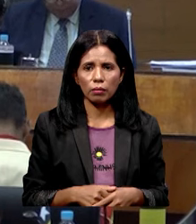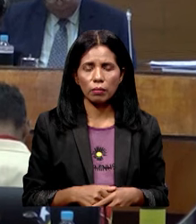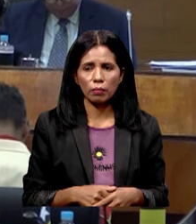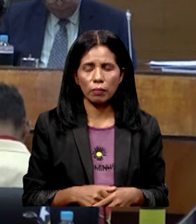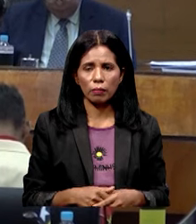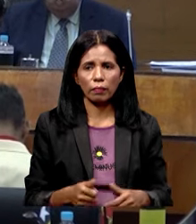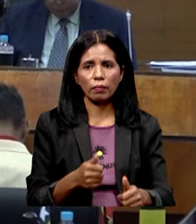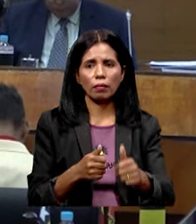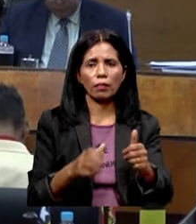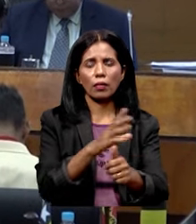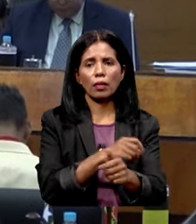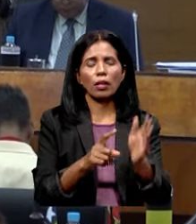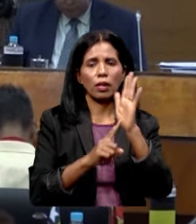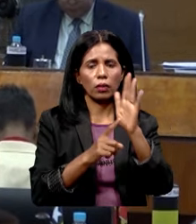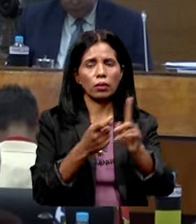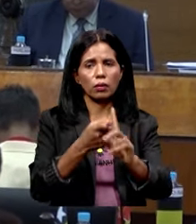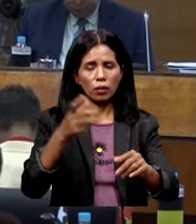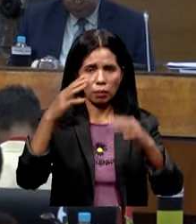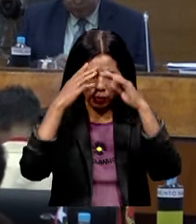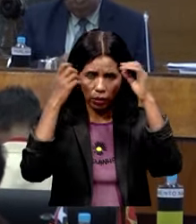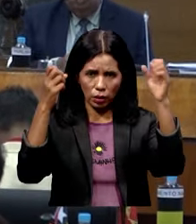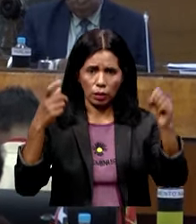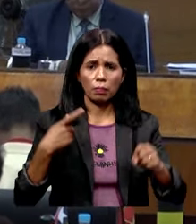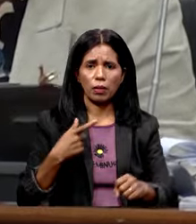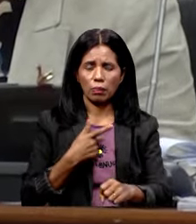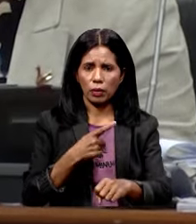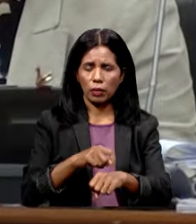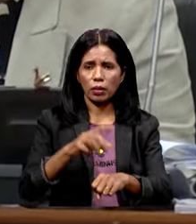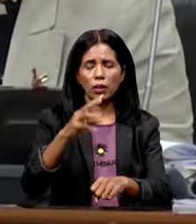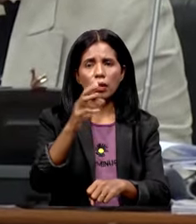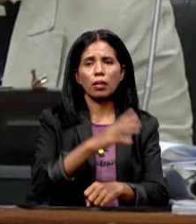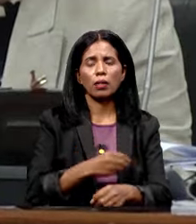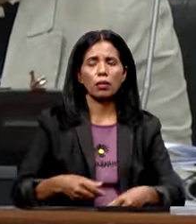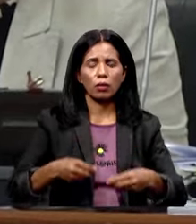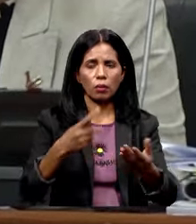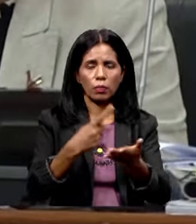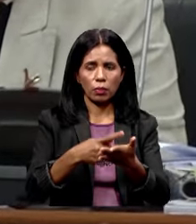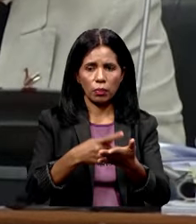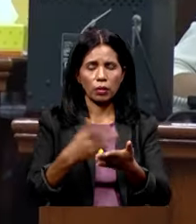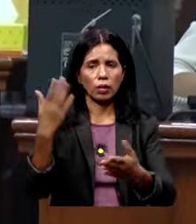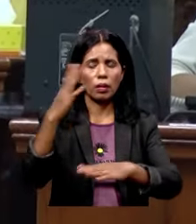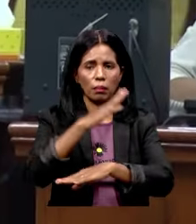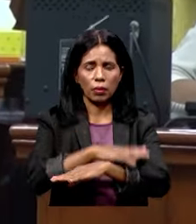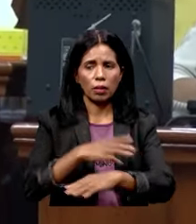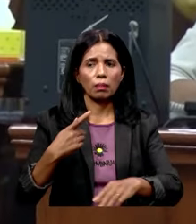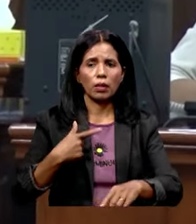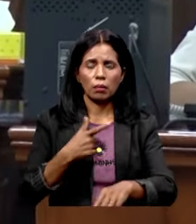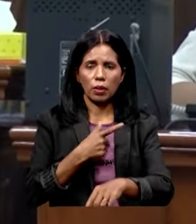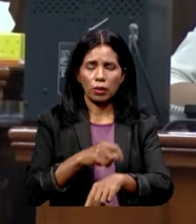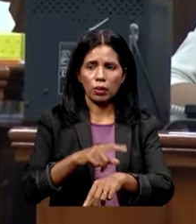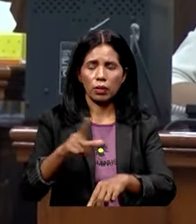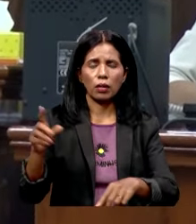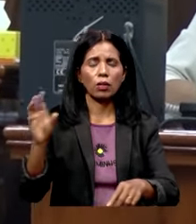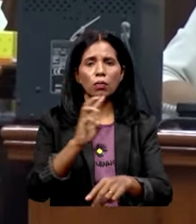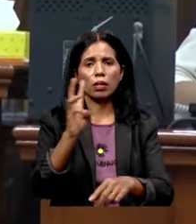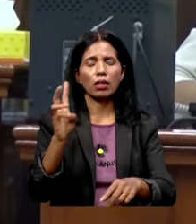Tuir prazo nebe pronuncia o si presidente Parlamento Nacional Maria Fernanda Lai, prazo hatama proposta e a meja Parlamento Nacional quarta semana ne, to e a